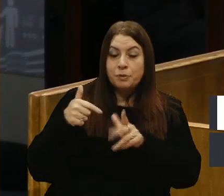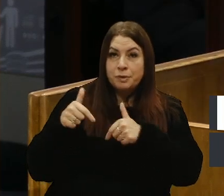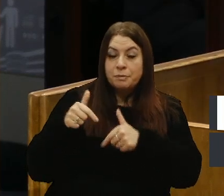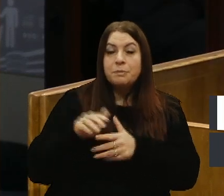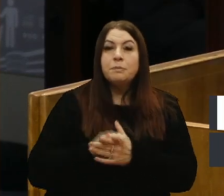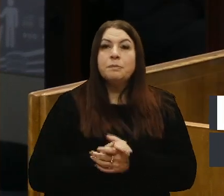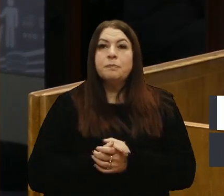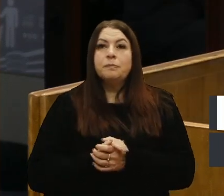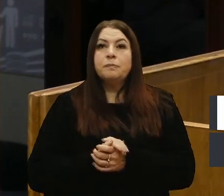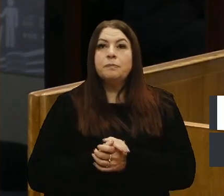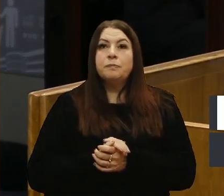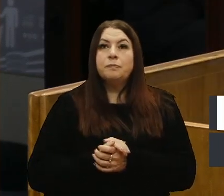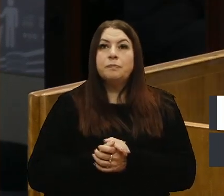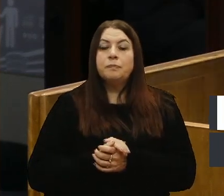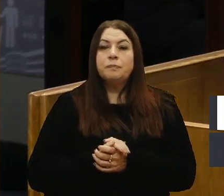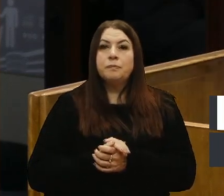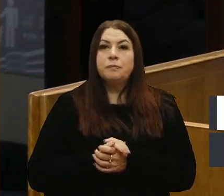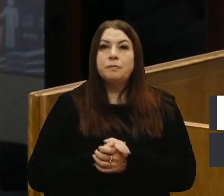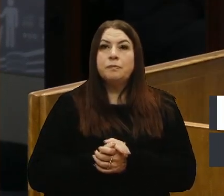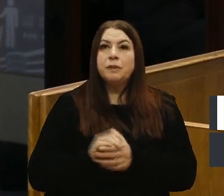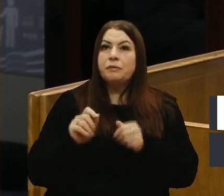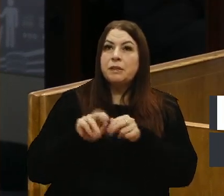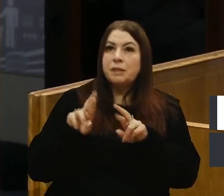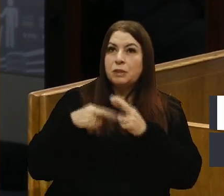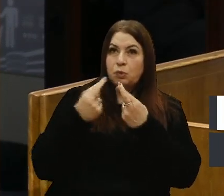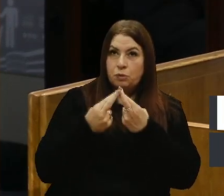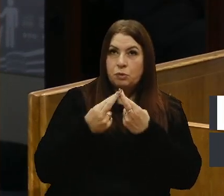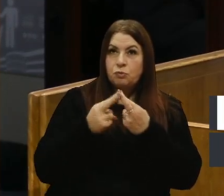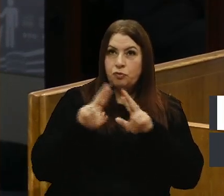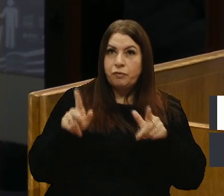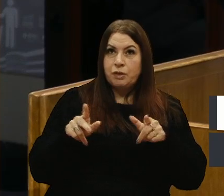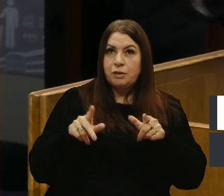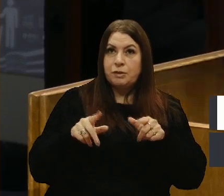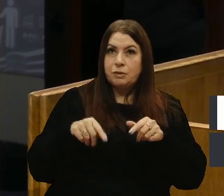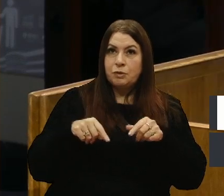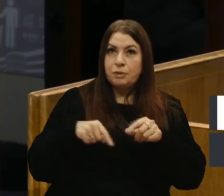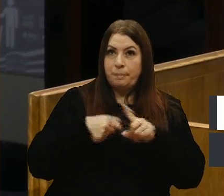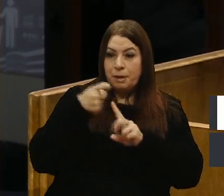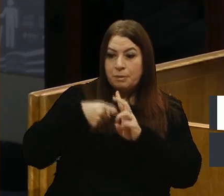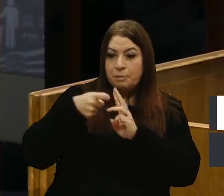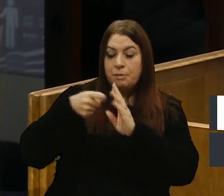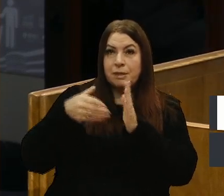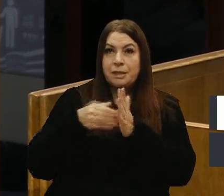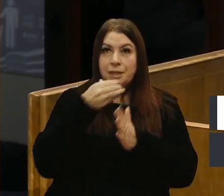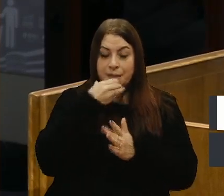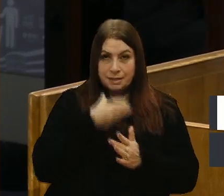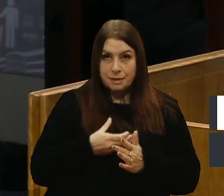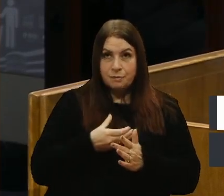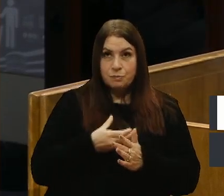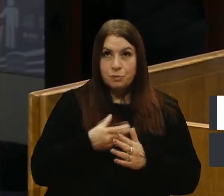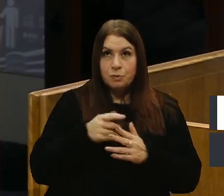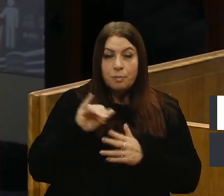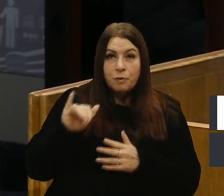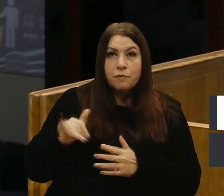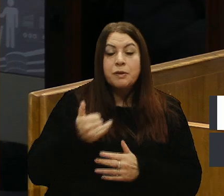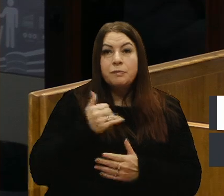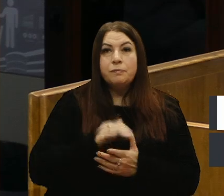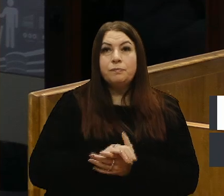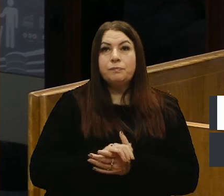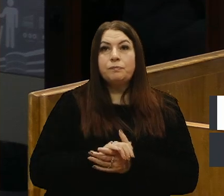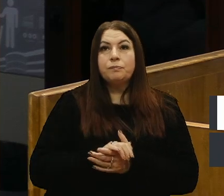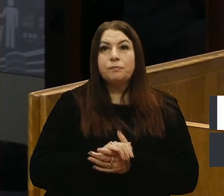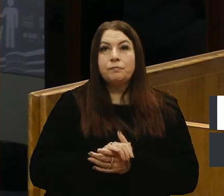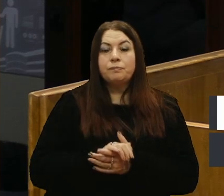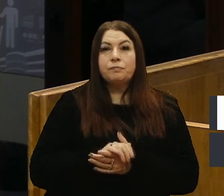trabalhos, nós vamos fazer depois audiências durante todos os meses até dezembro, aproveitando o